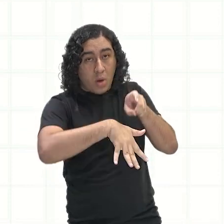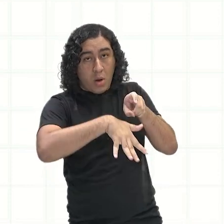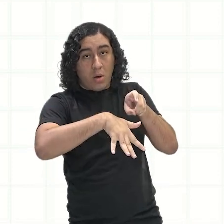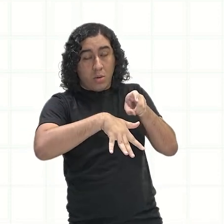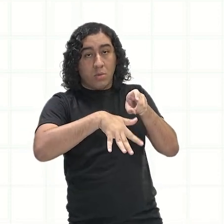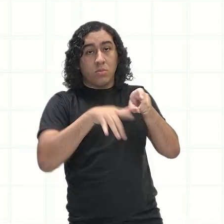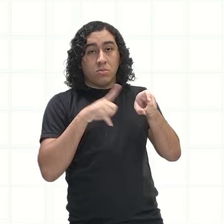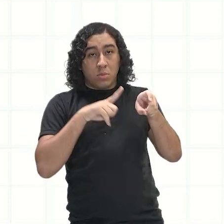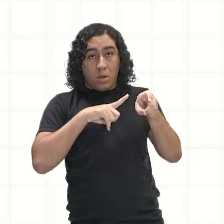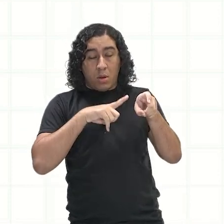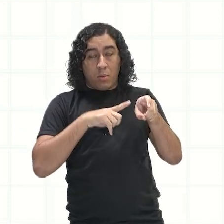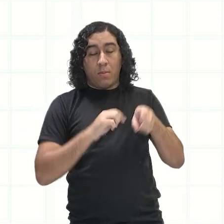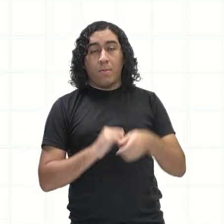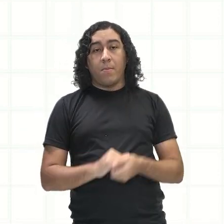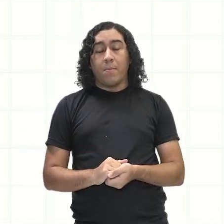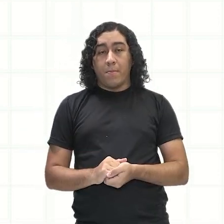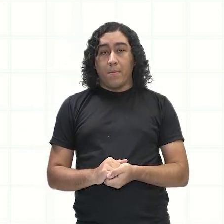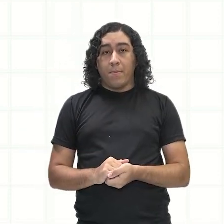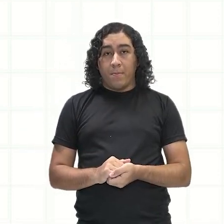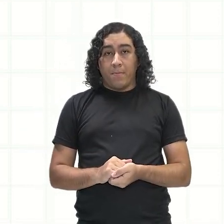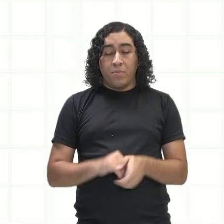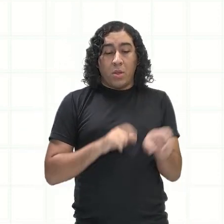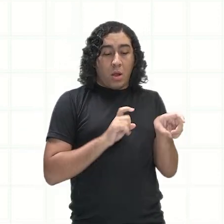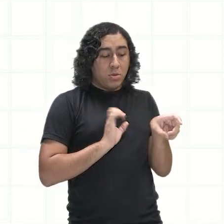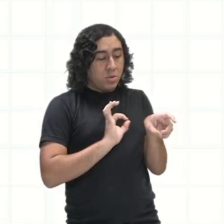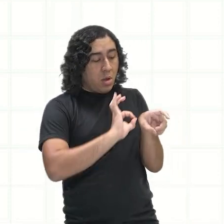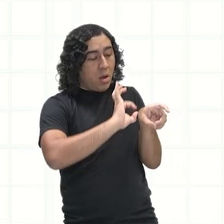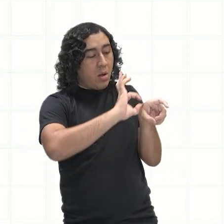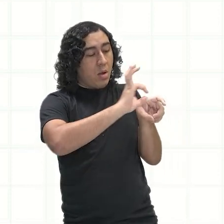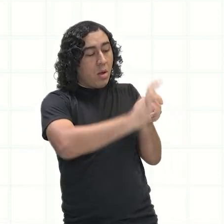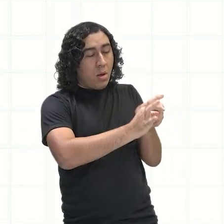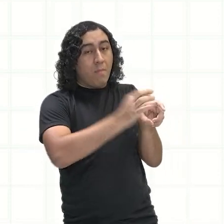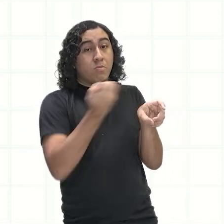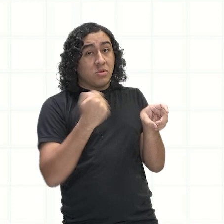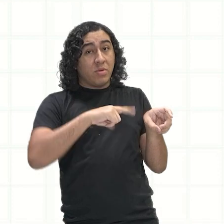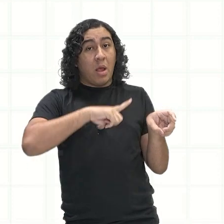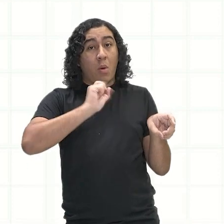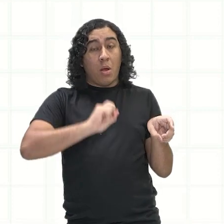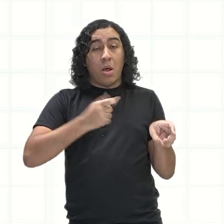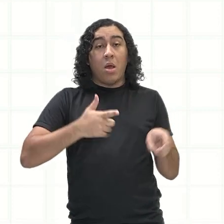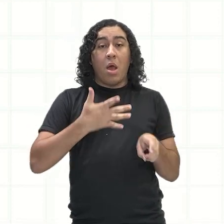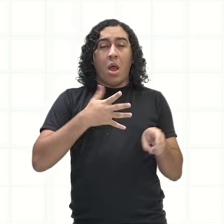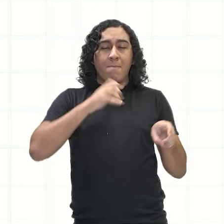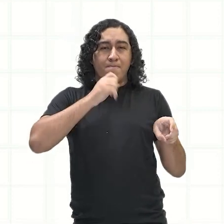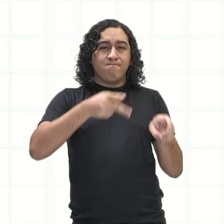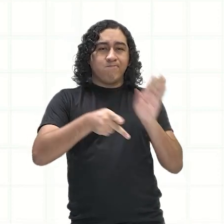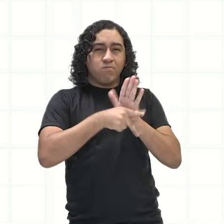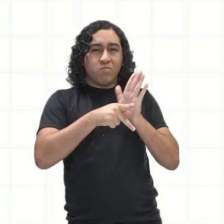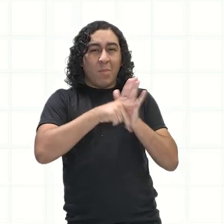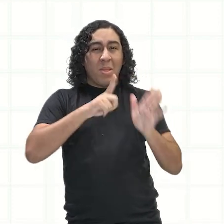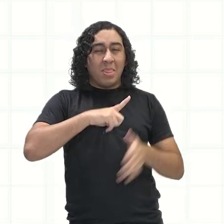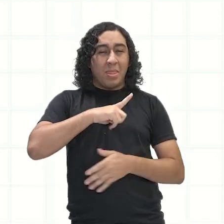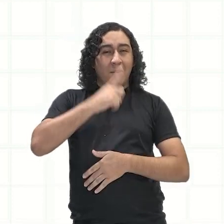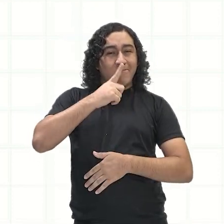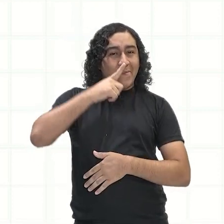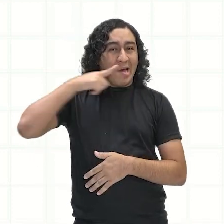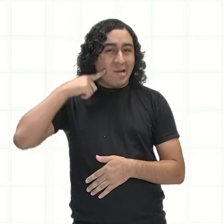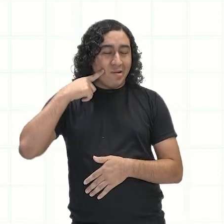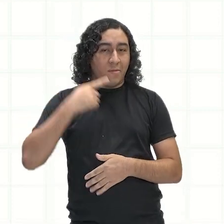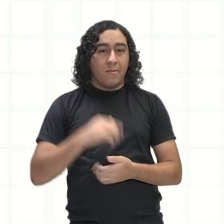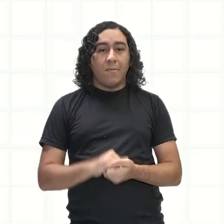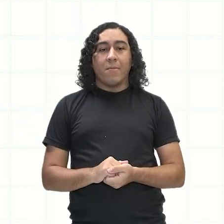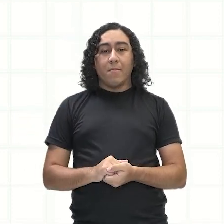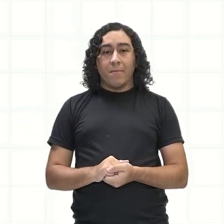a saída ali no pênis, por exemplo. Nessa região pode aparecer ali um corrimento, né, com a presença de pus. Também